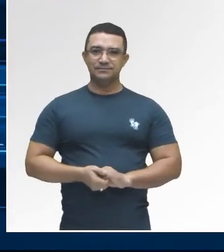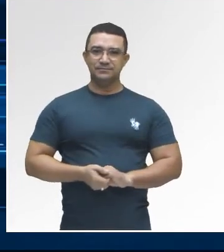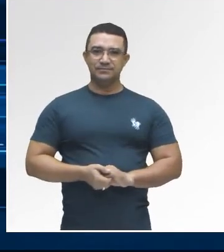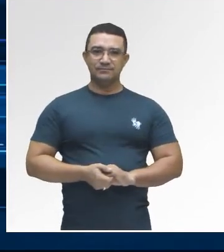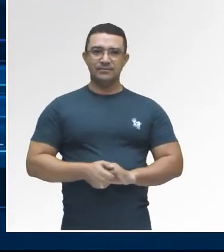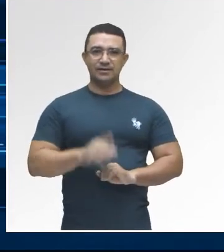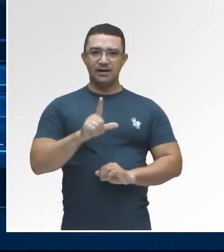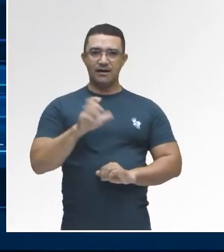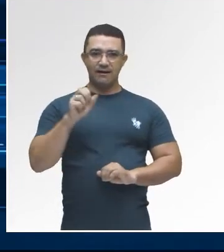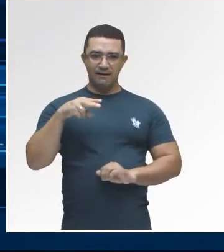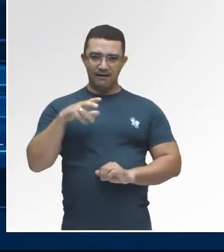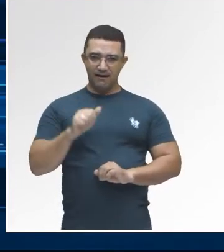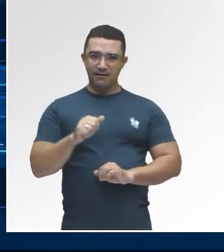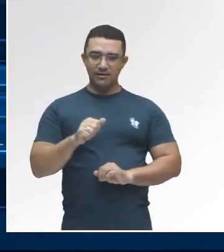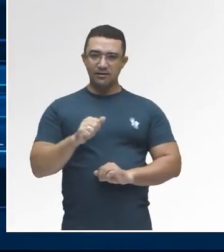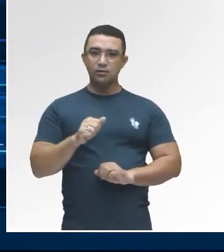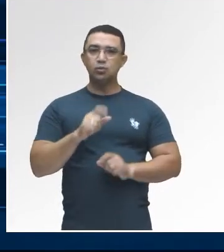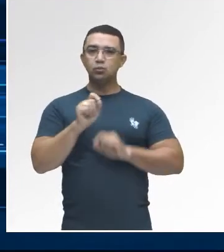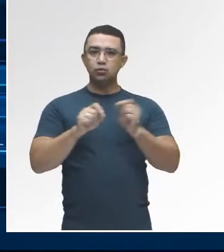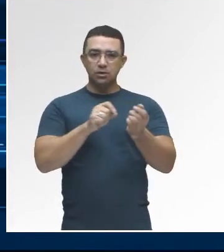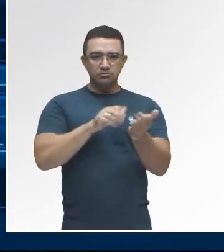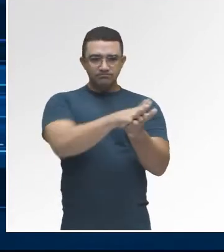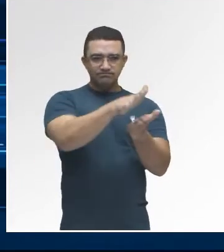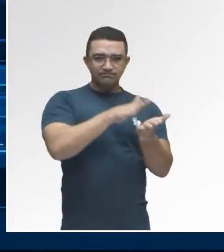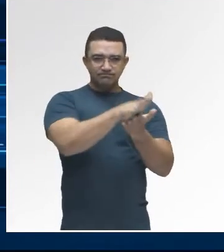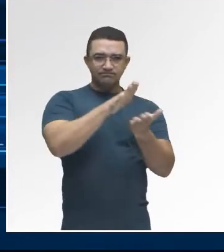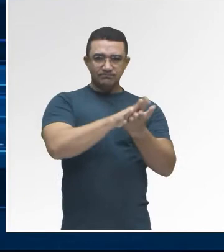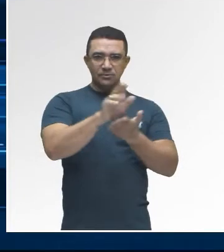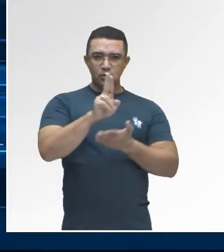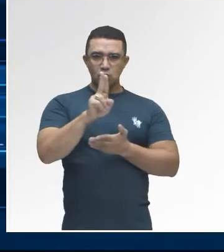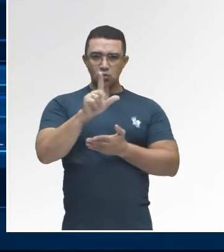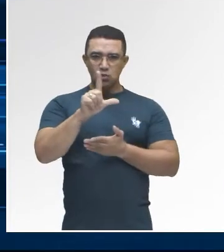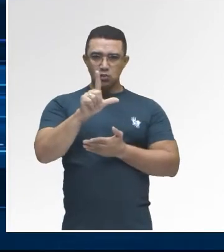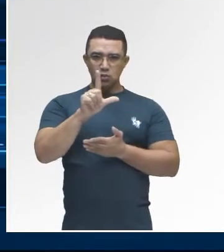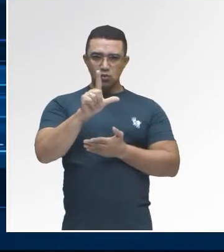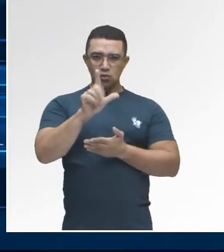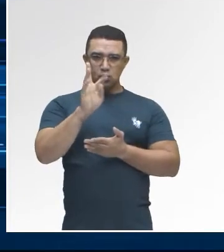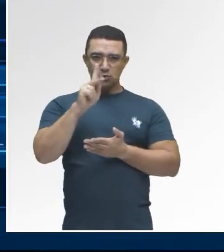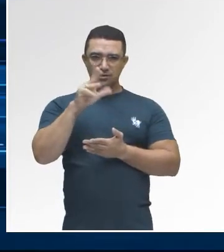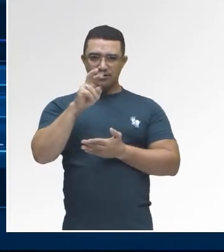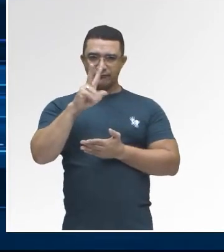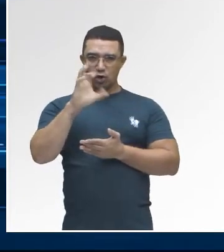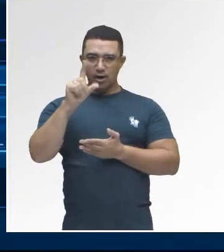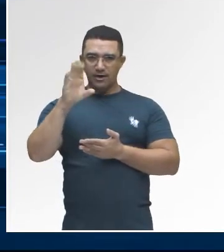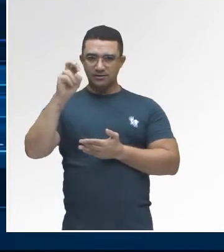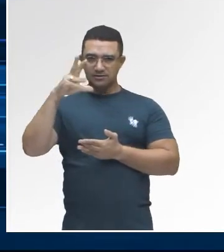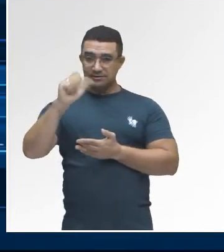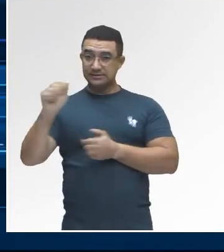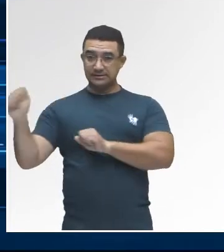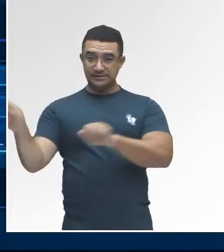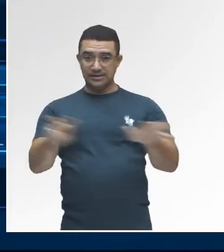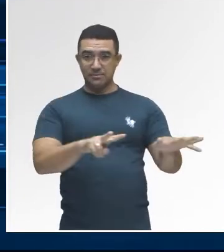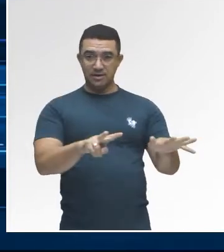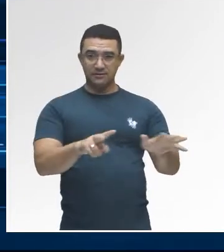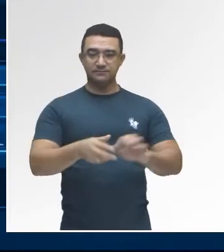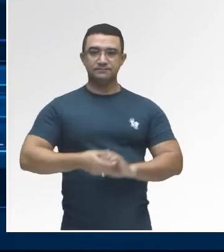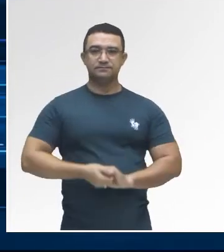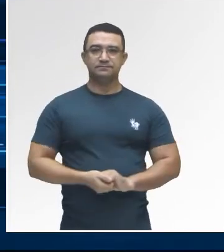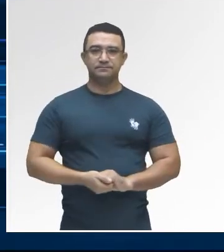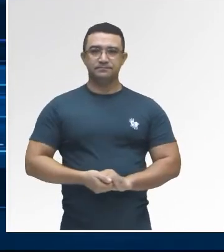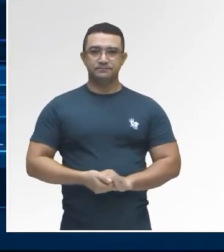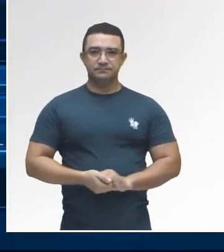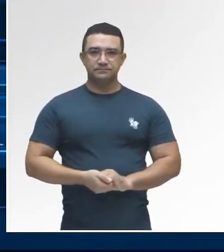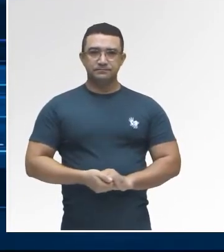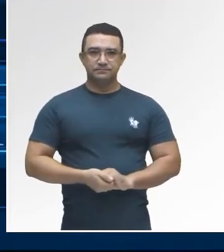fãs dela. Lana has just launched Ultraviolence this week. Lana acabou de lançar Ultraviolence essa